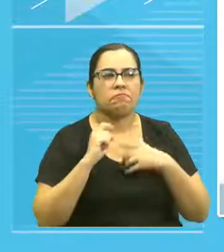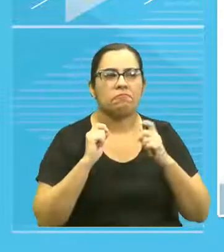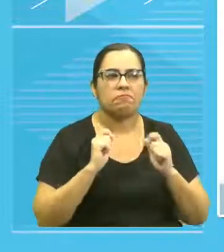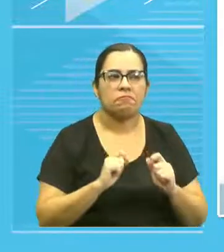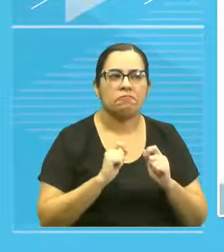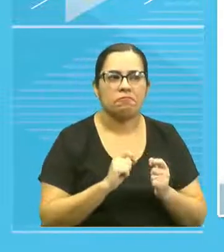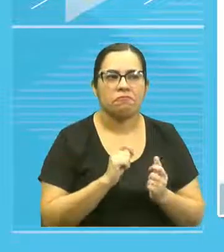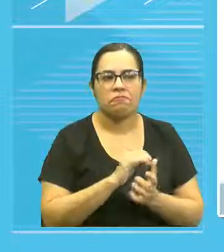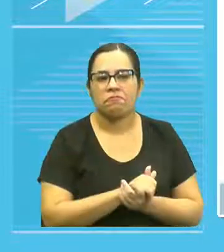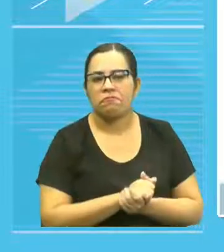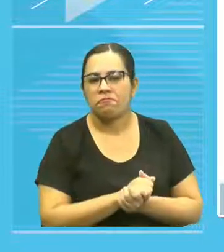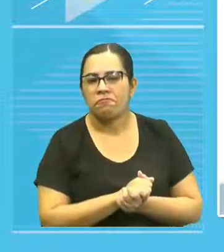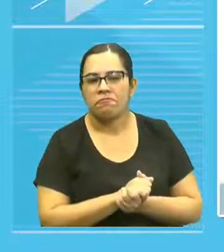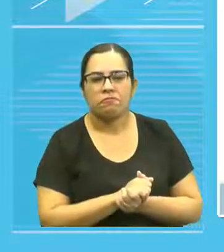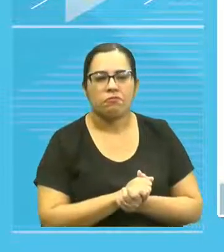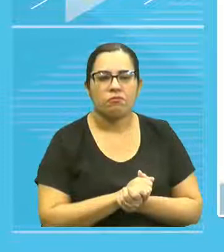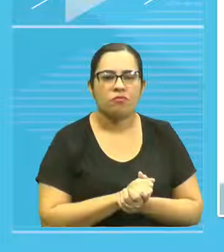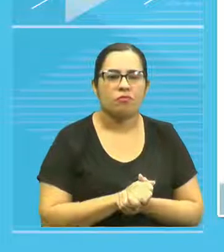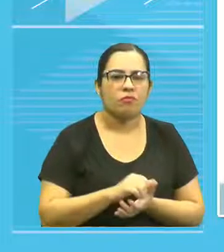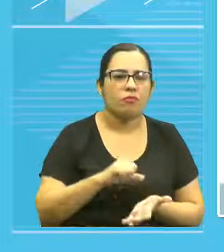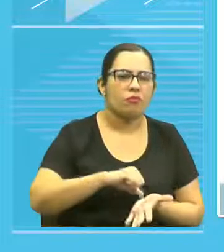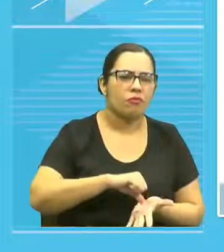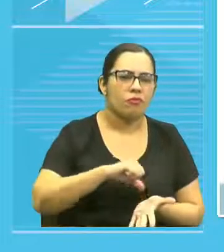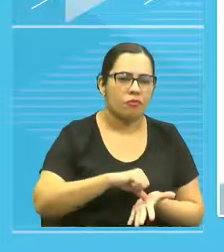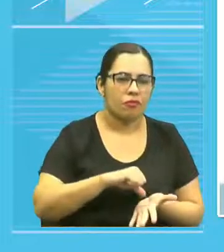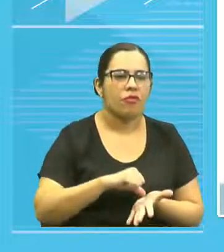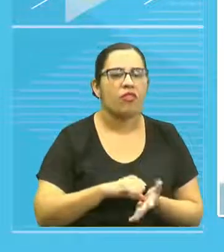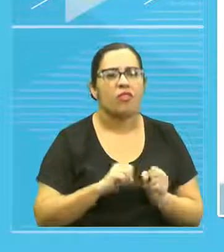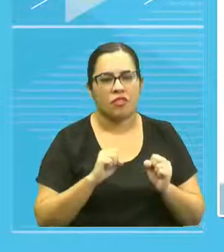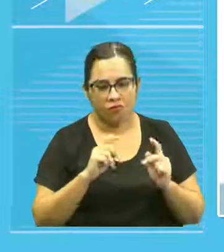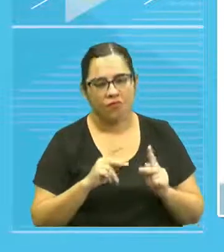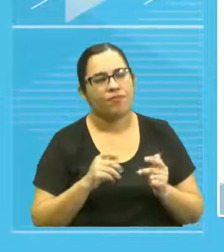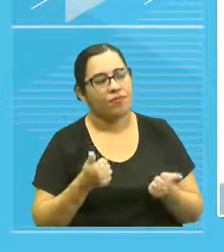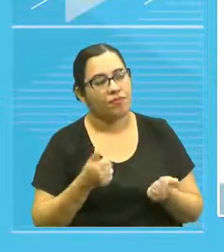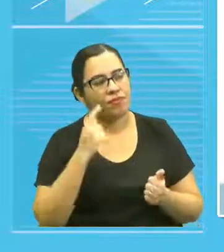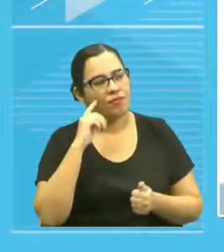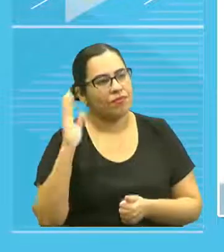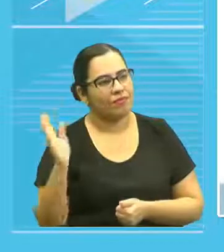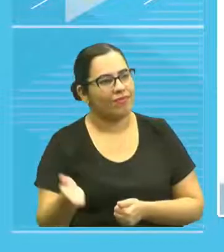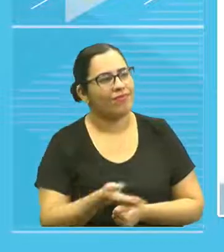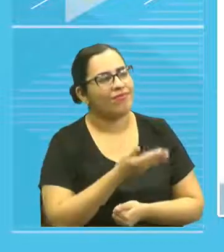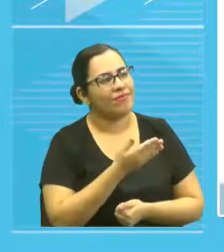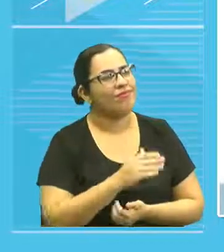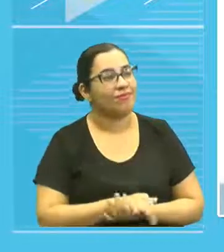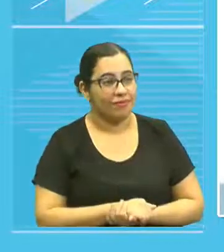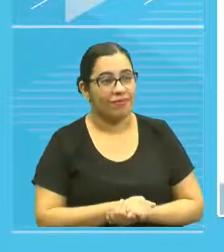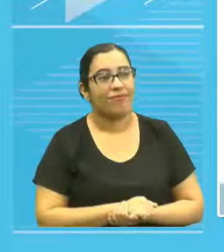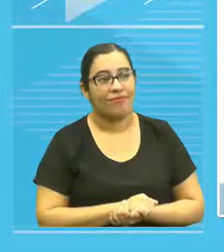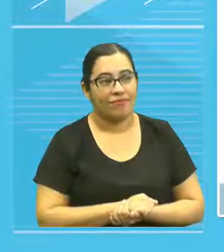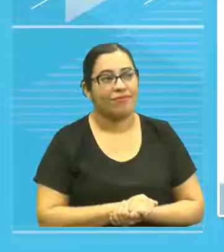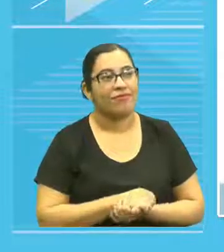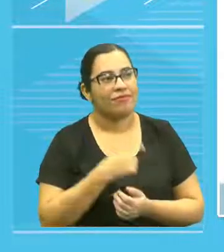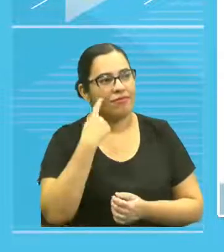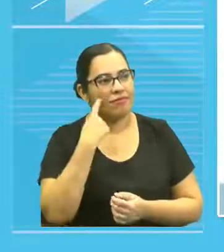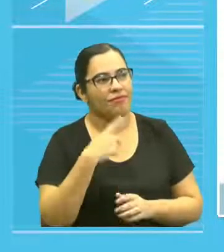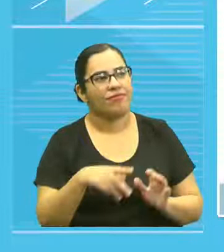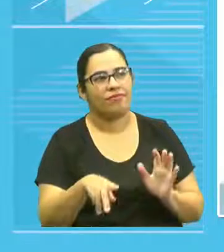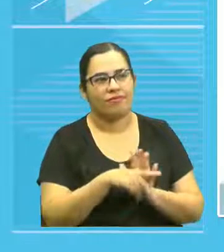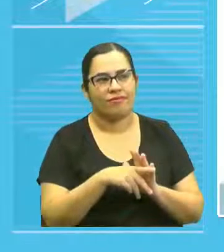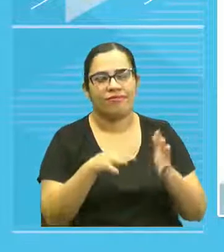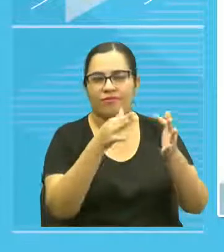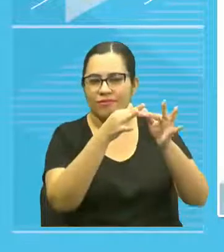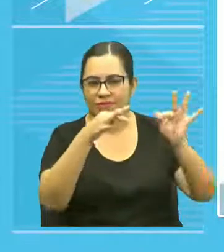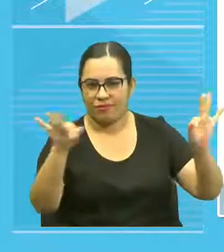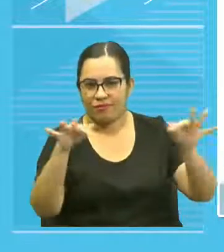aí Betânia tá participando de alguma foto sim voltam daqui a história Rosinha as parônimas né numa